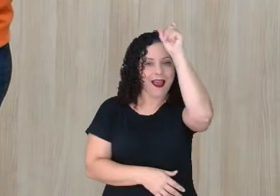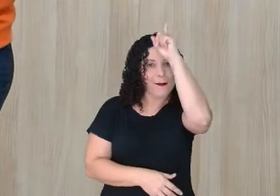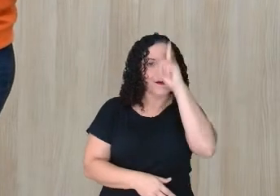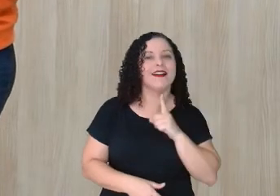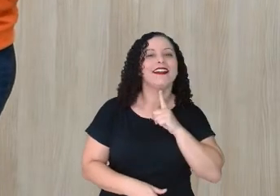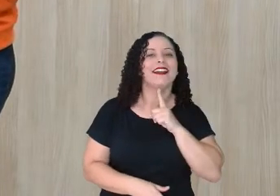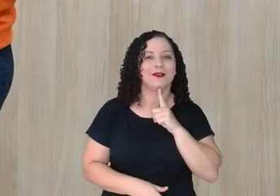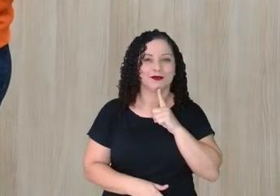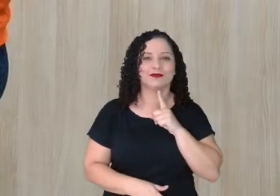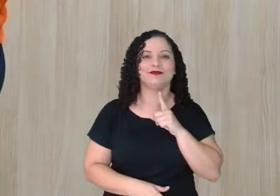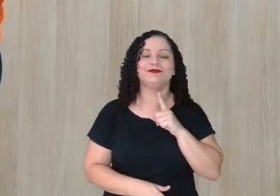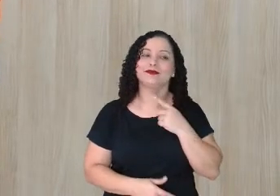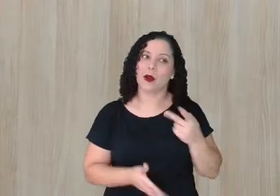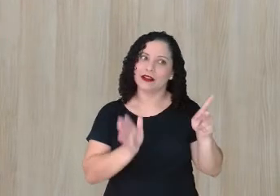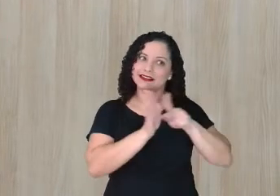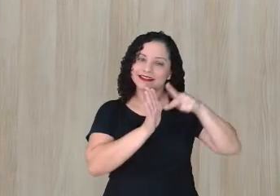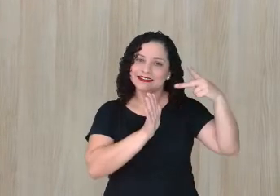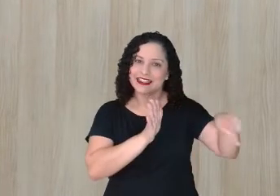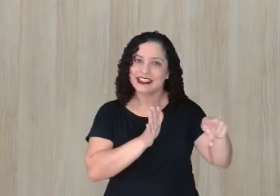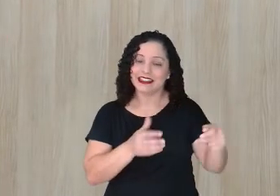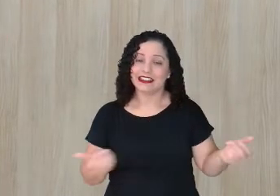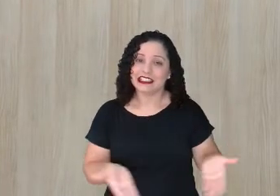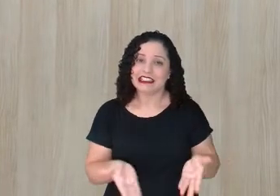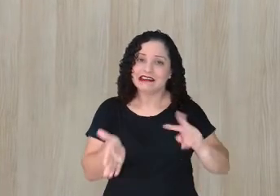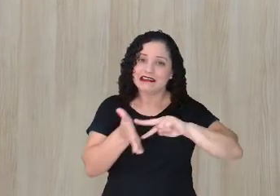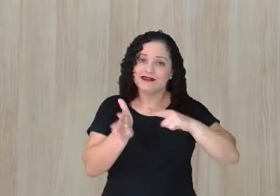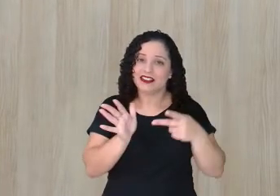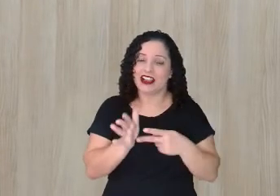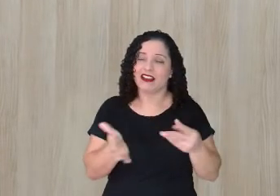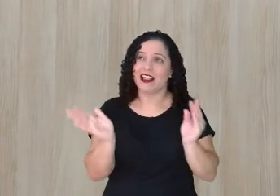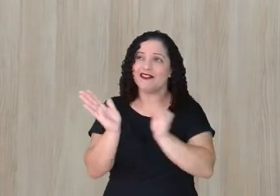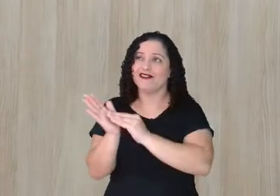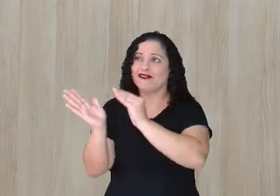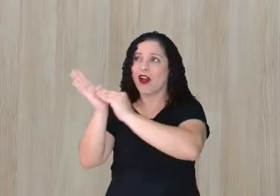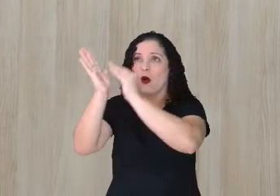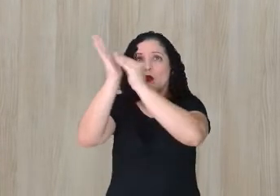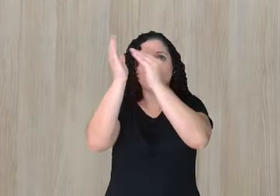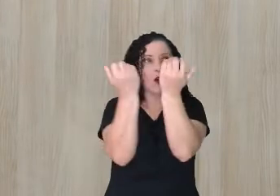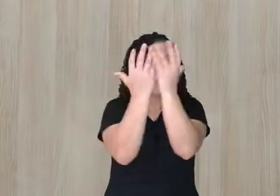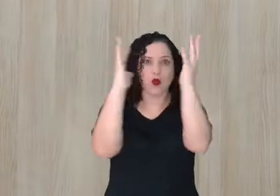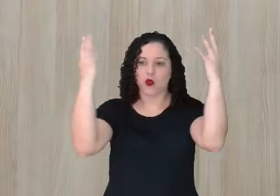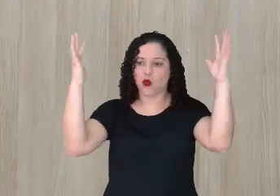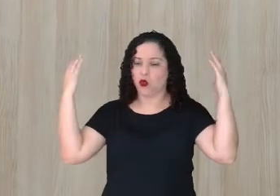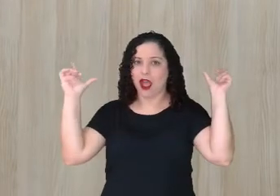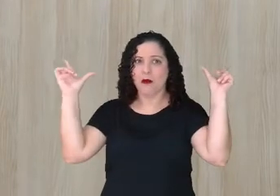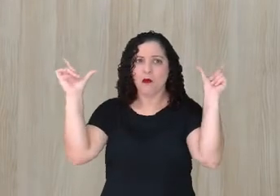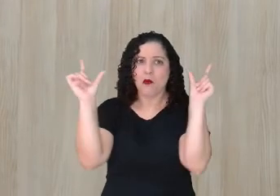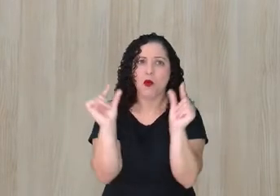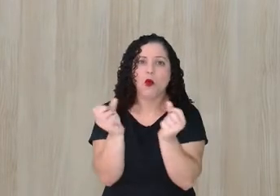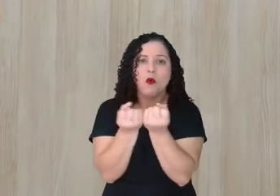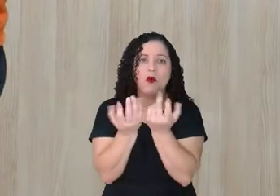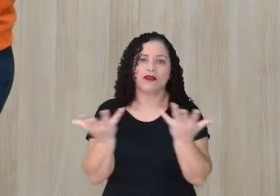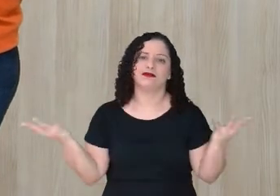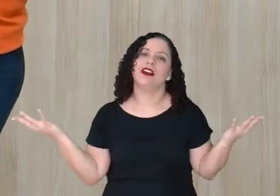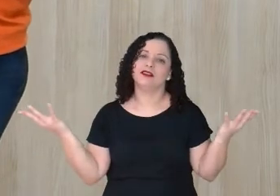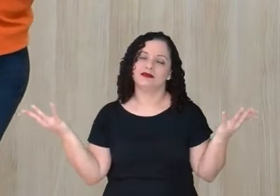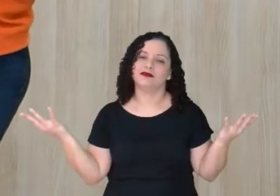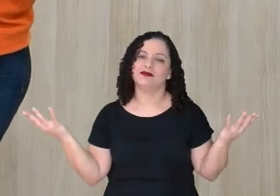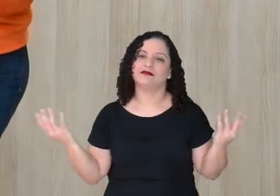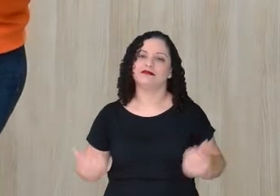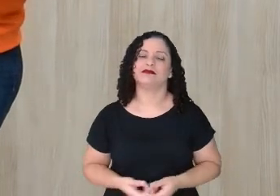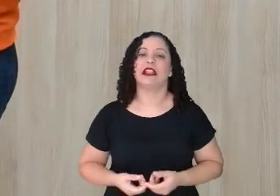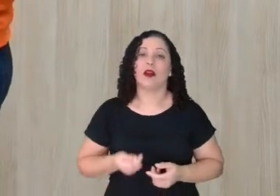amarelinho, não é, que está sumindo das nossas matas nordestinas. E aí nós temos uma